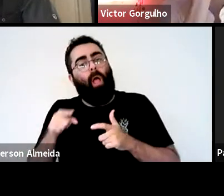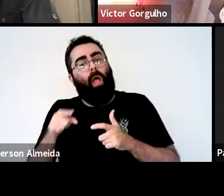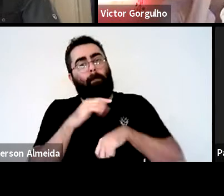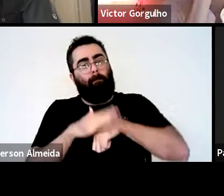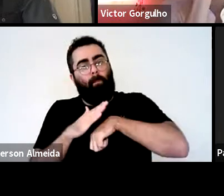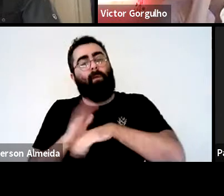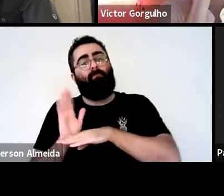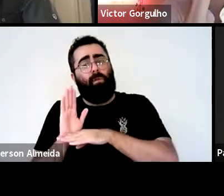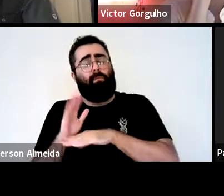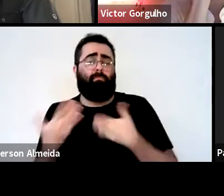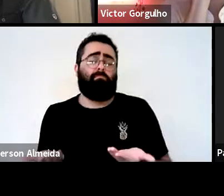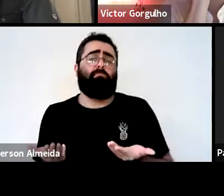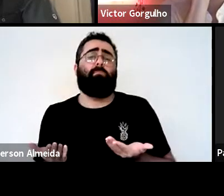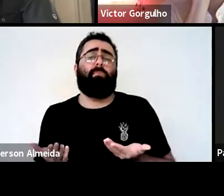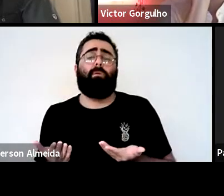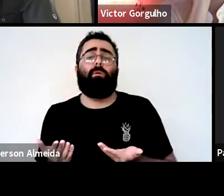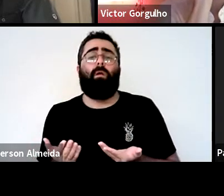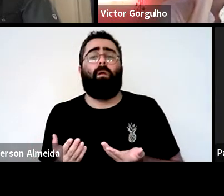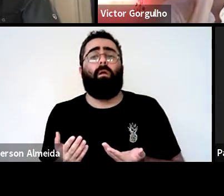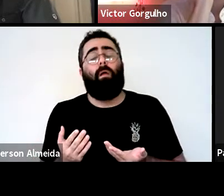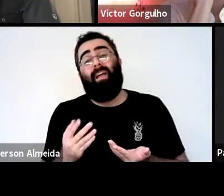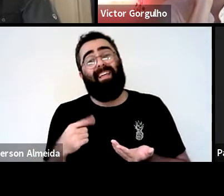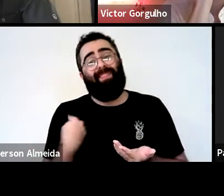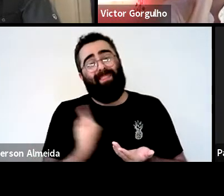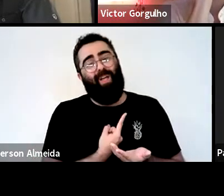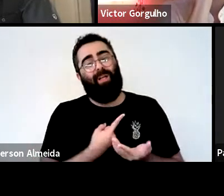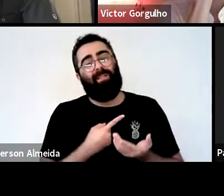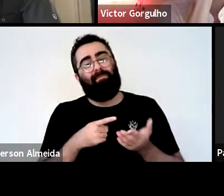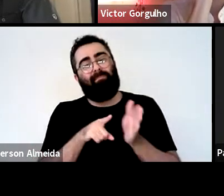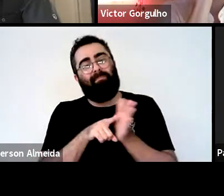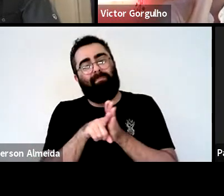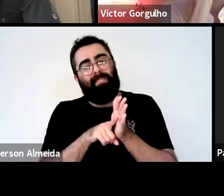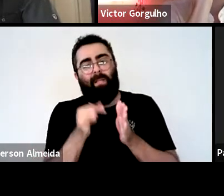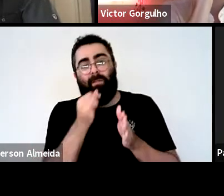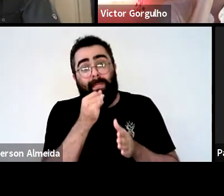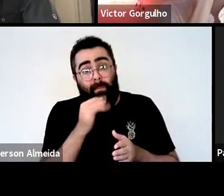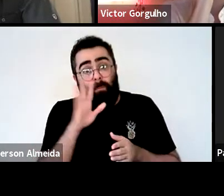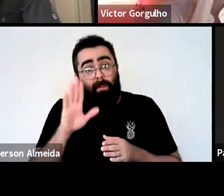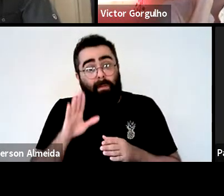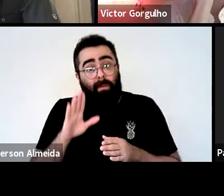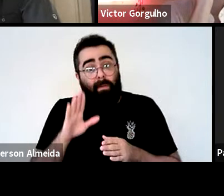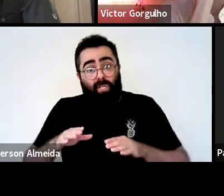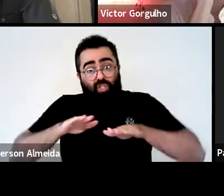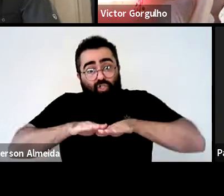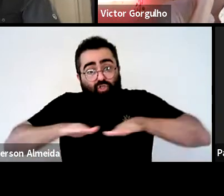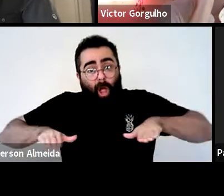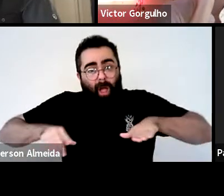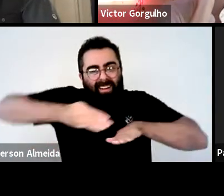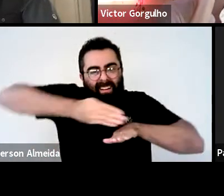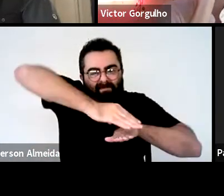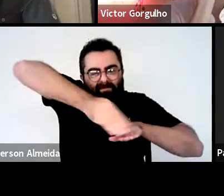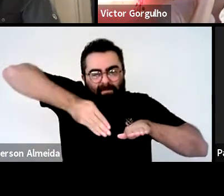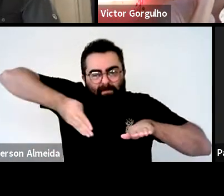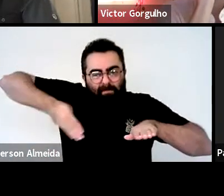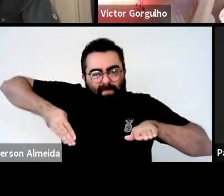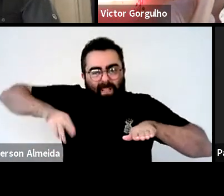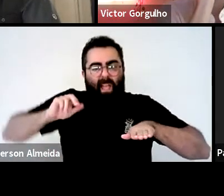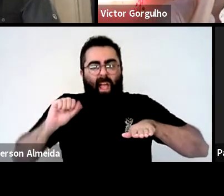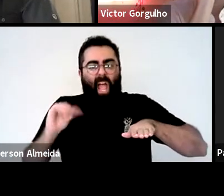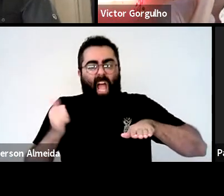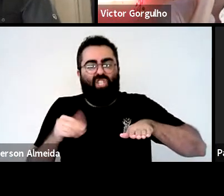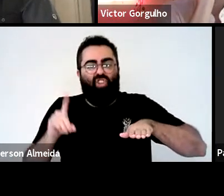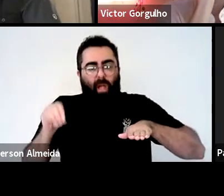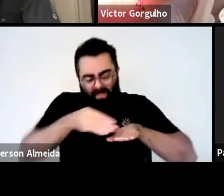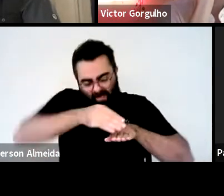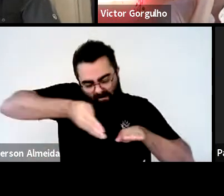E o nosso trabalho, mesmo sem saber, já contradiz isso, porque não interessa o solo rachado, nos interessa tropeçar, nos interessa o momento da incerteza, do provisório,